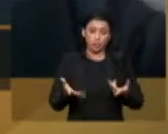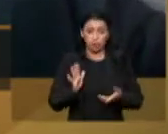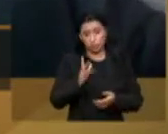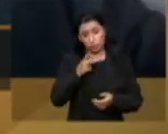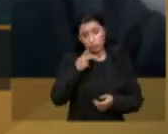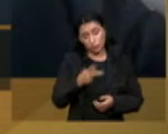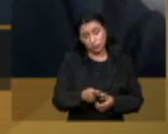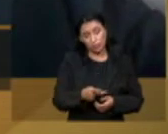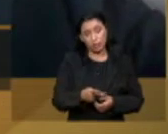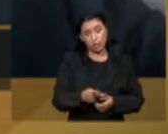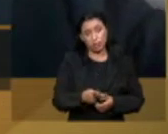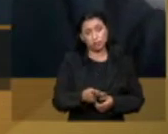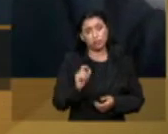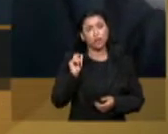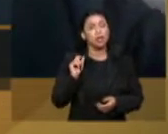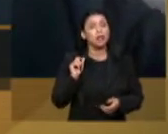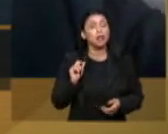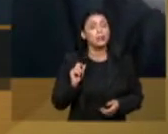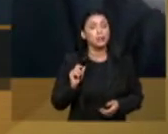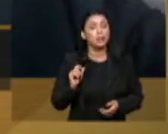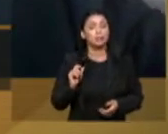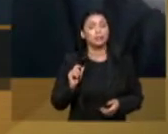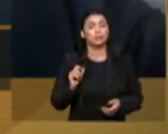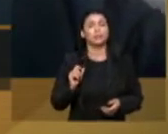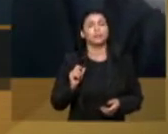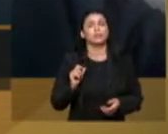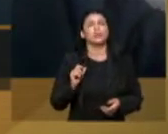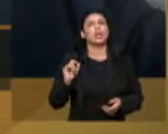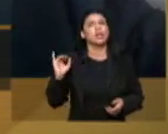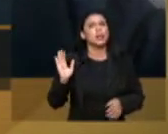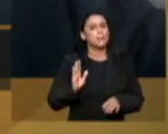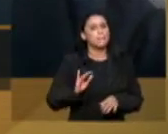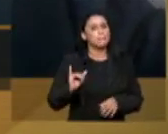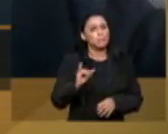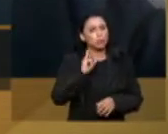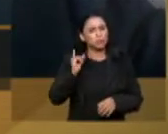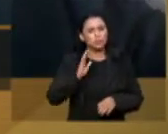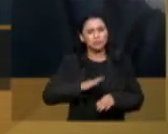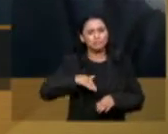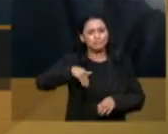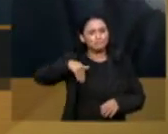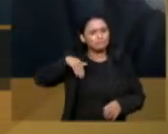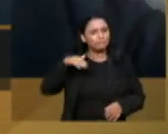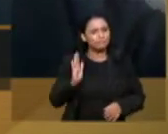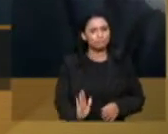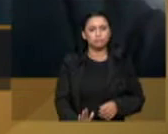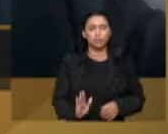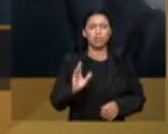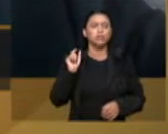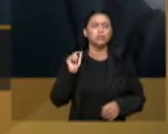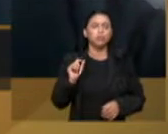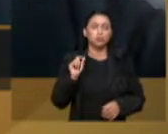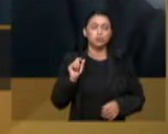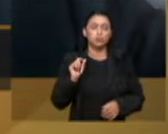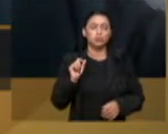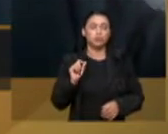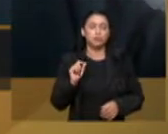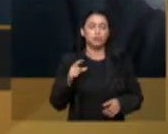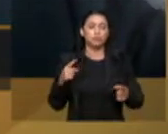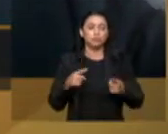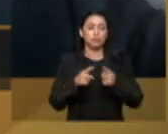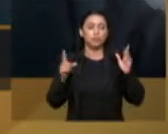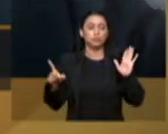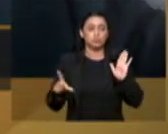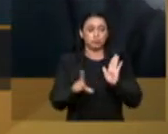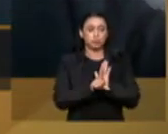dito é o ponto de que, muito mais importante do que a ideia estrita de